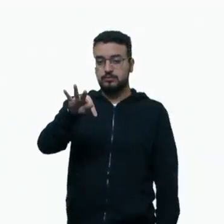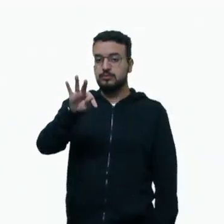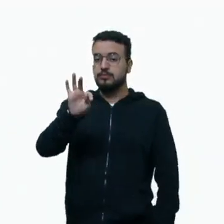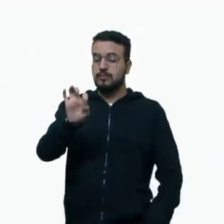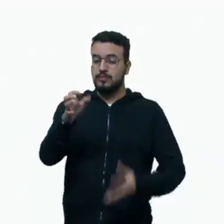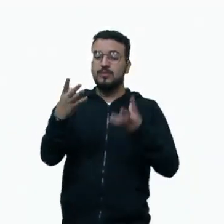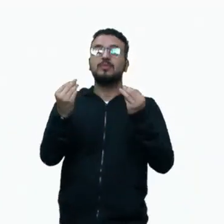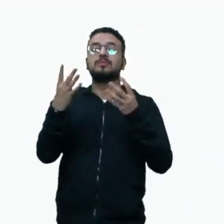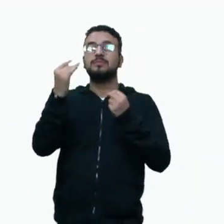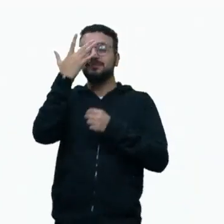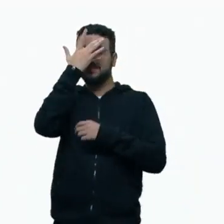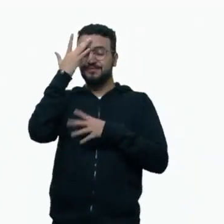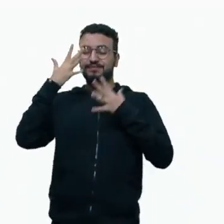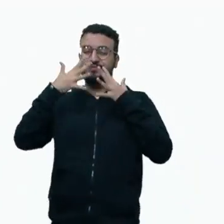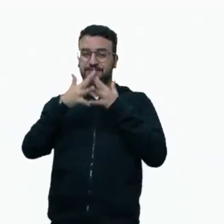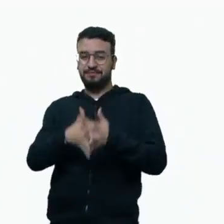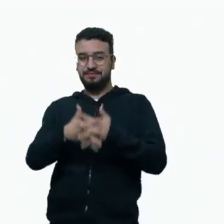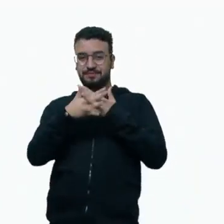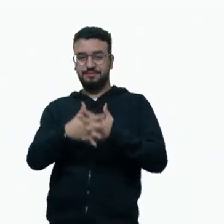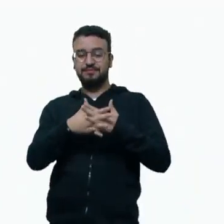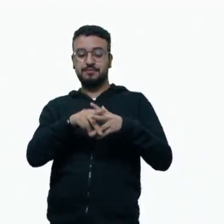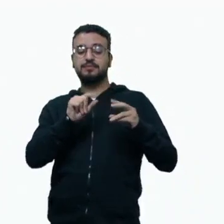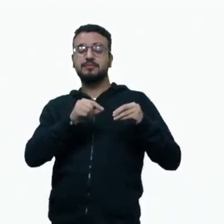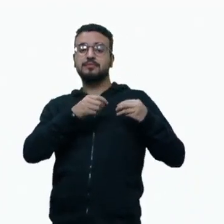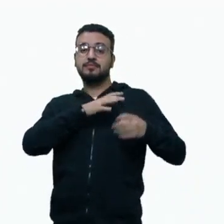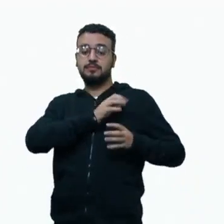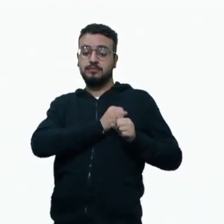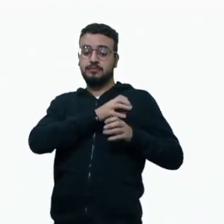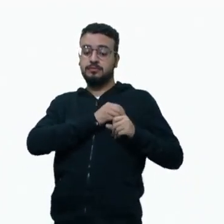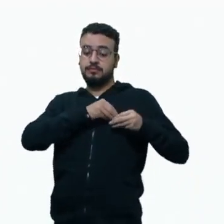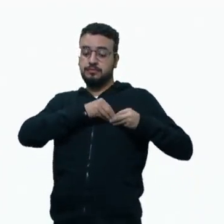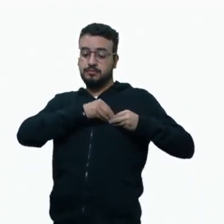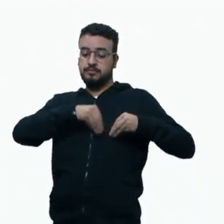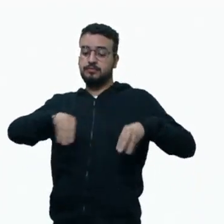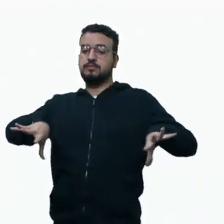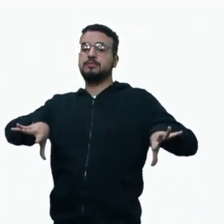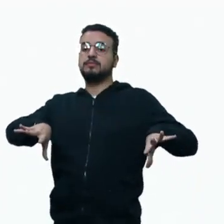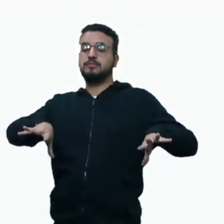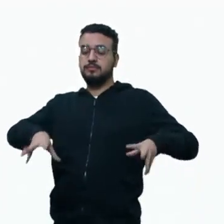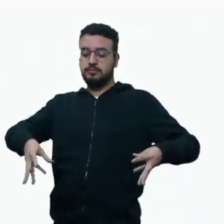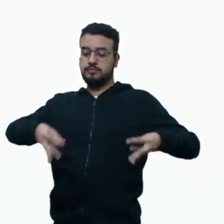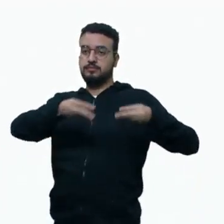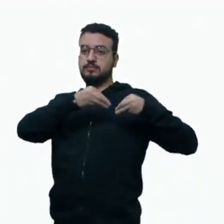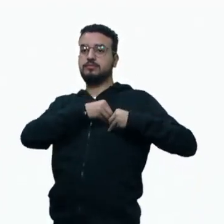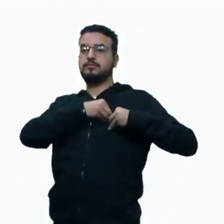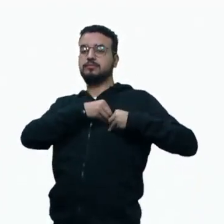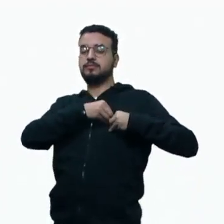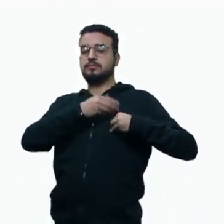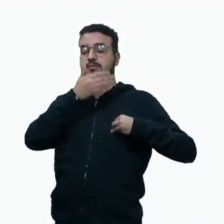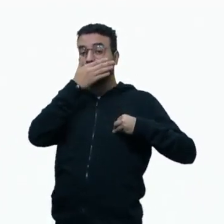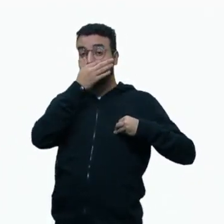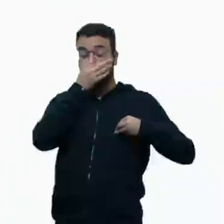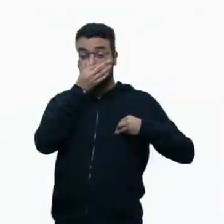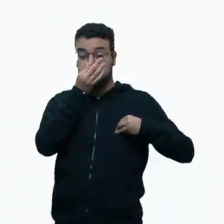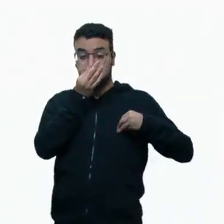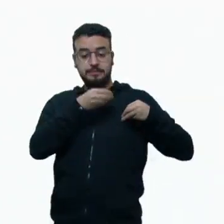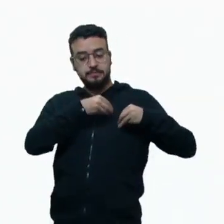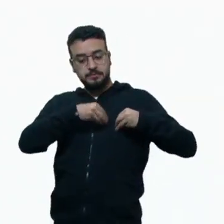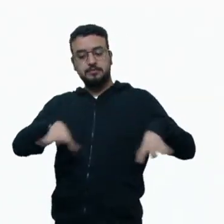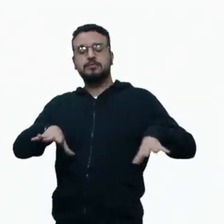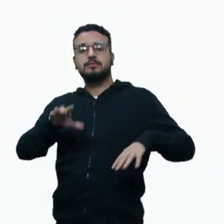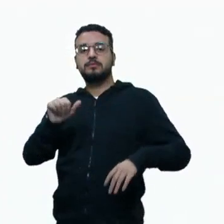traz o sangue. Quem leva a artéria, quem traz o sangue de volta para o coração? A veia,